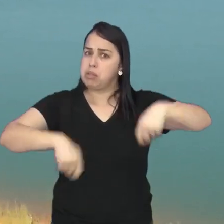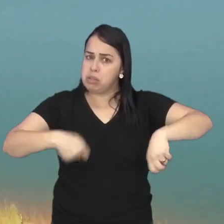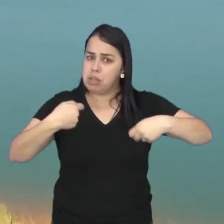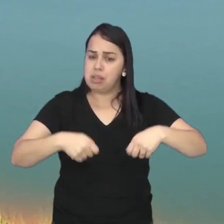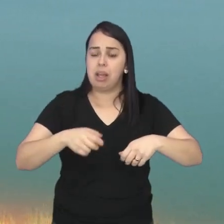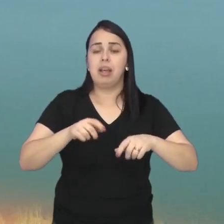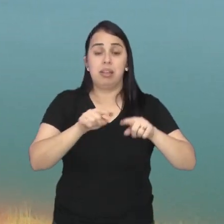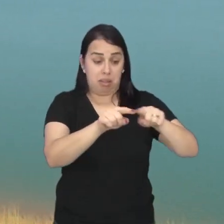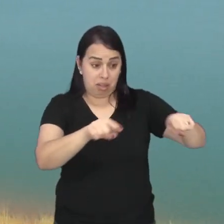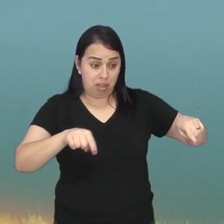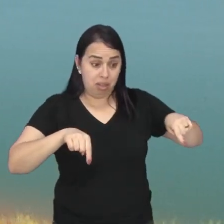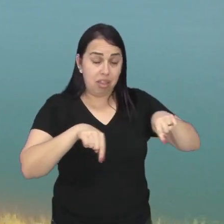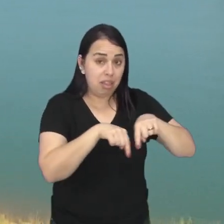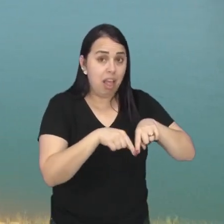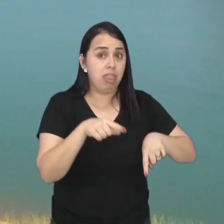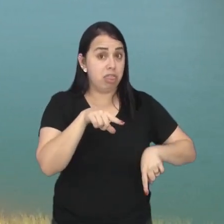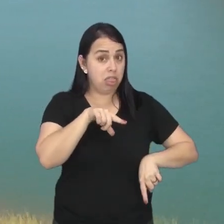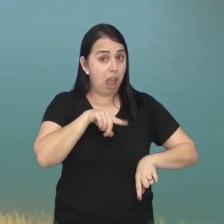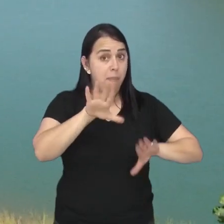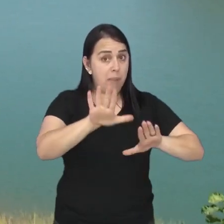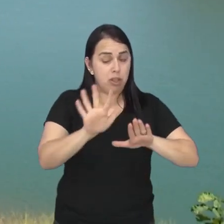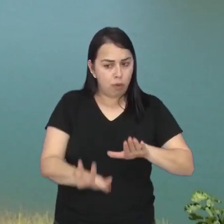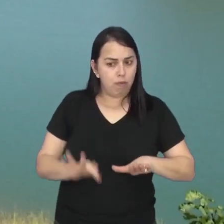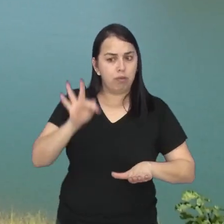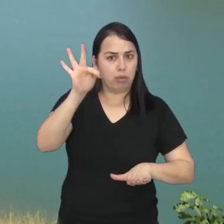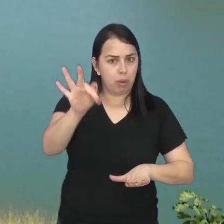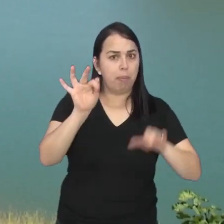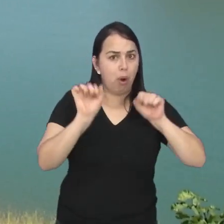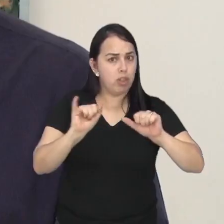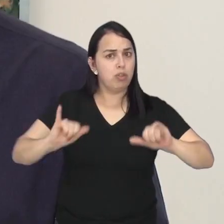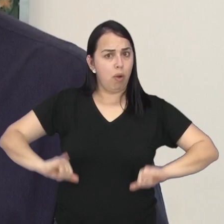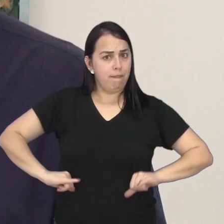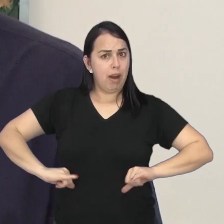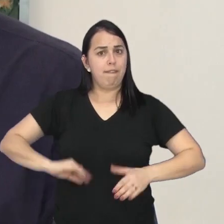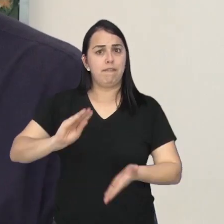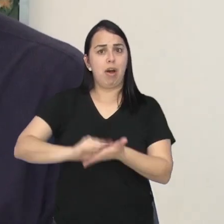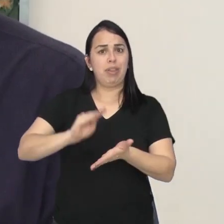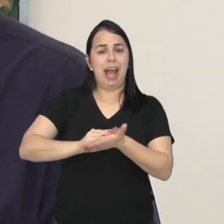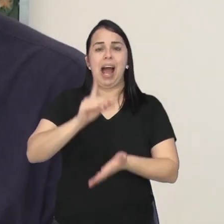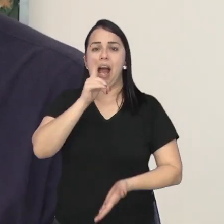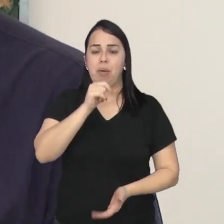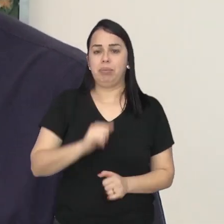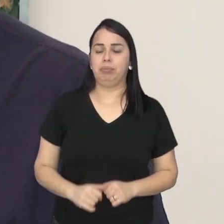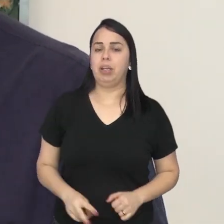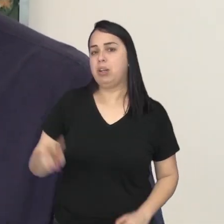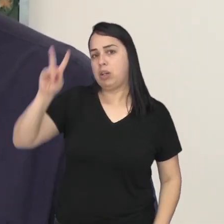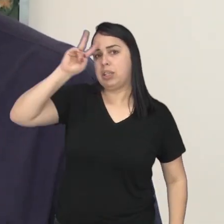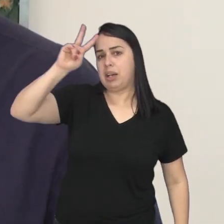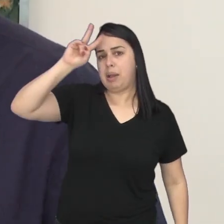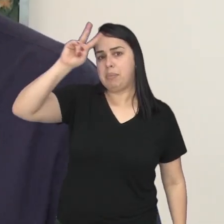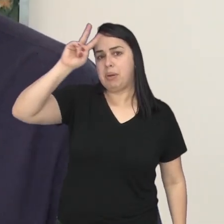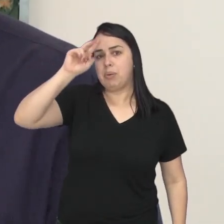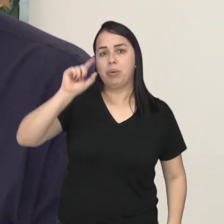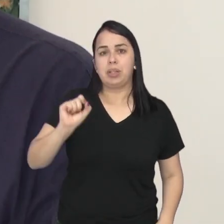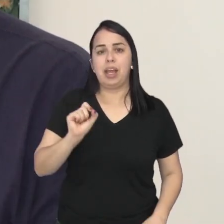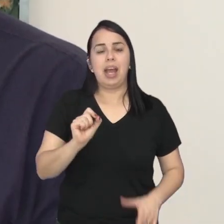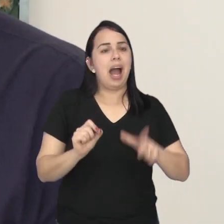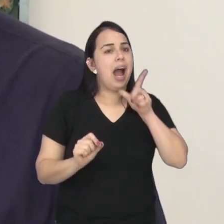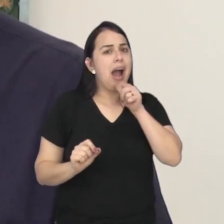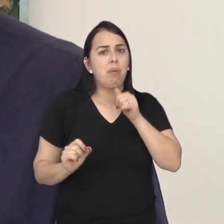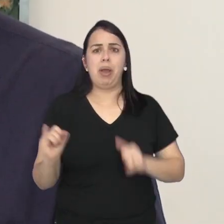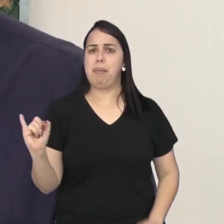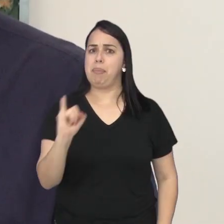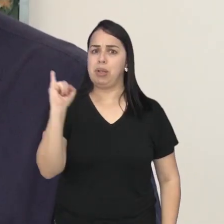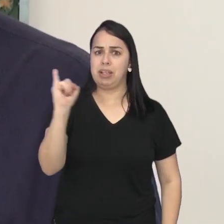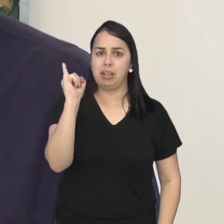se não cuidarmos, podemos sofrer com a falta de água. A gente tem que lembrar que a água em si é um bem muito precioso